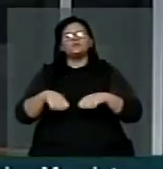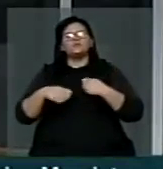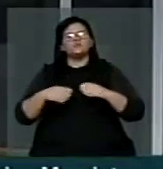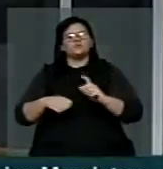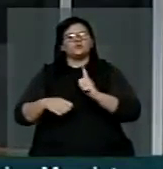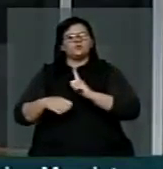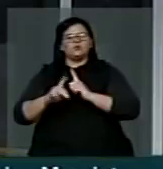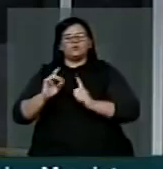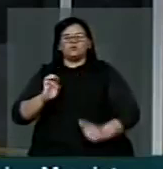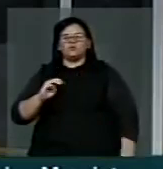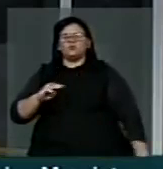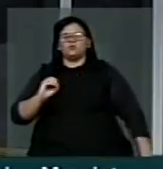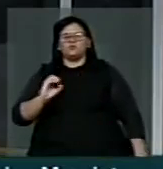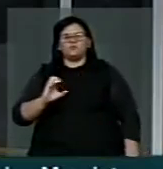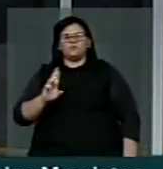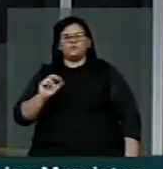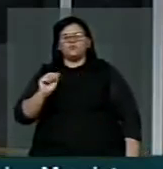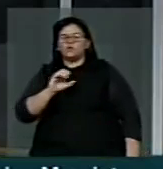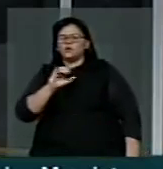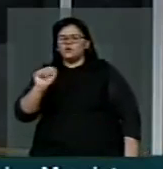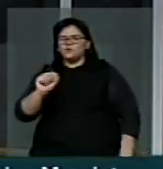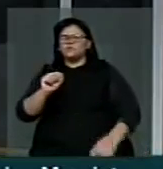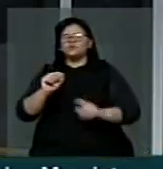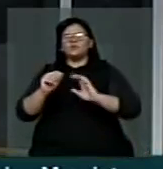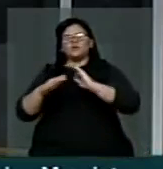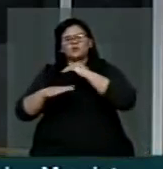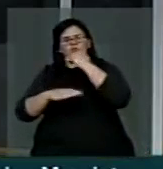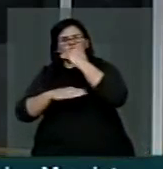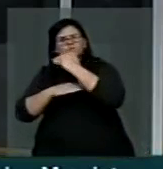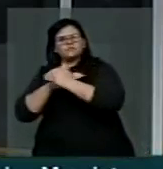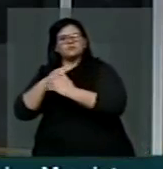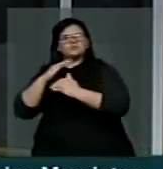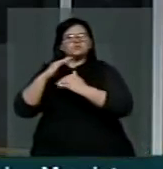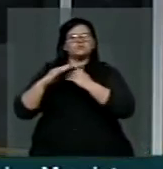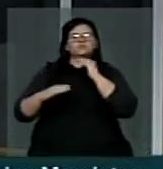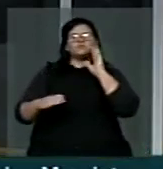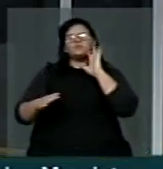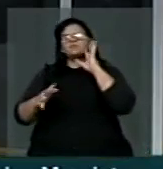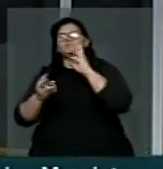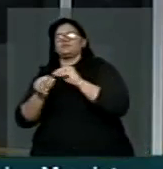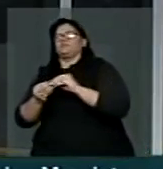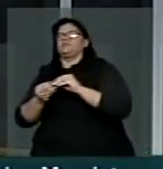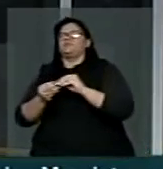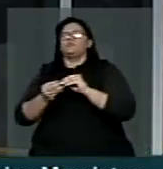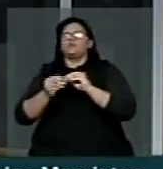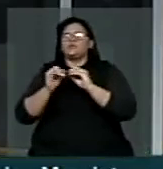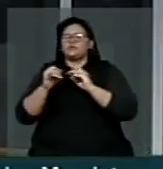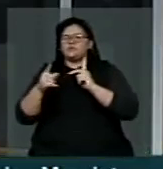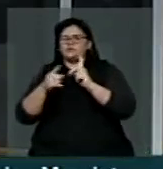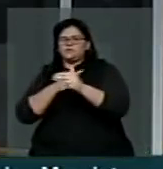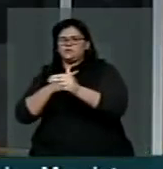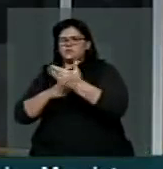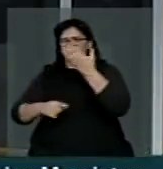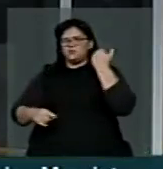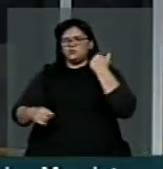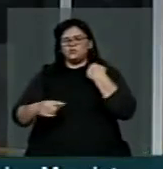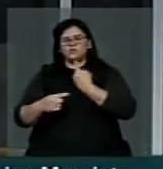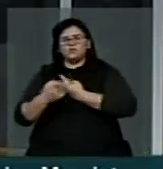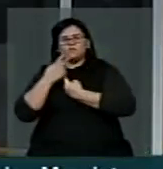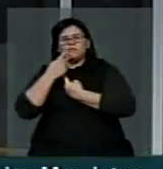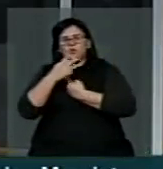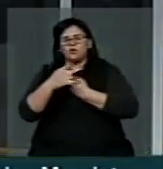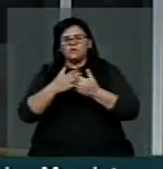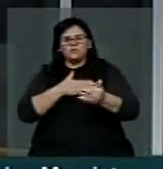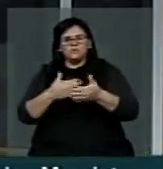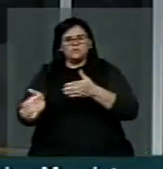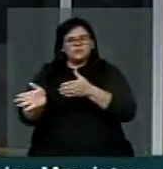que a democracia feche ciclos quando ela é interrompida. Nós não estamos falando de um período qualquer,